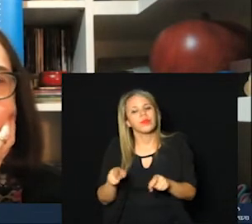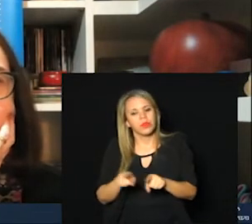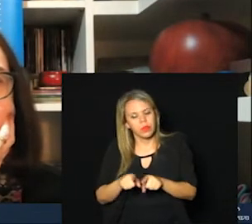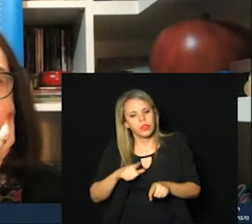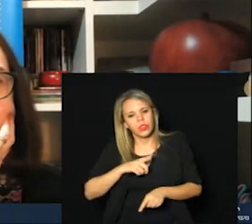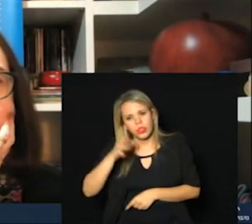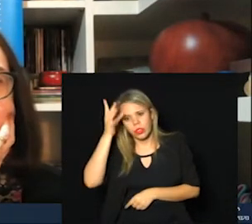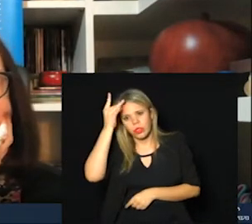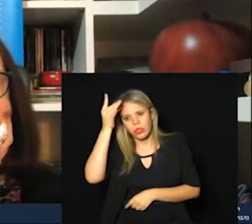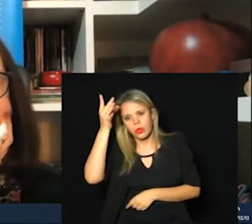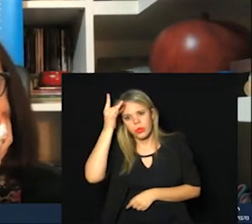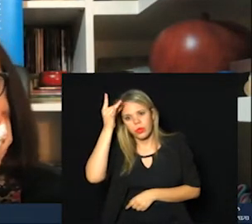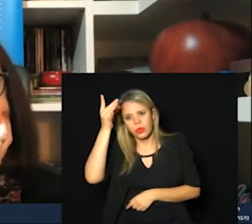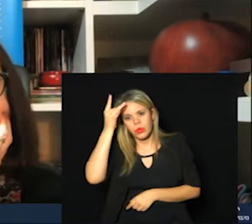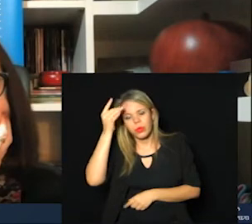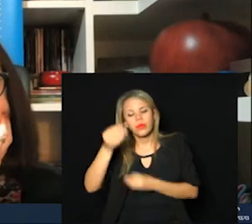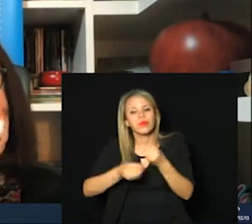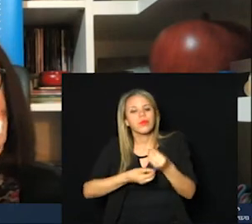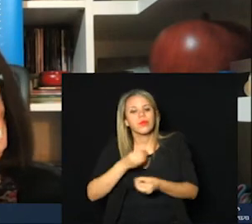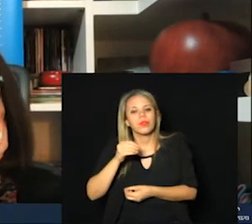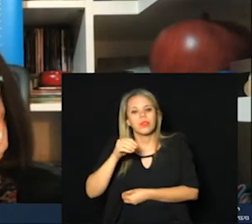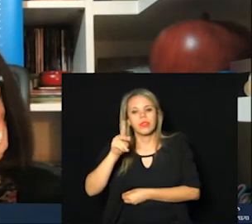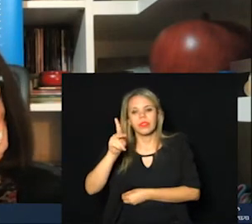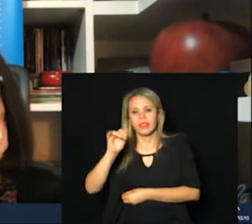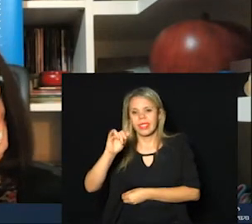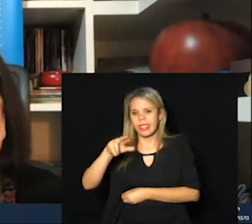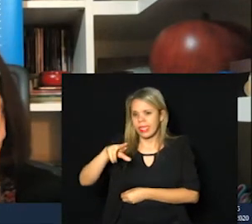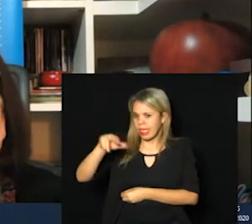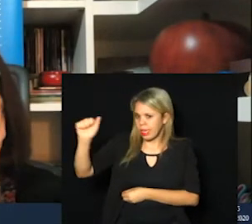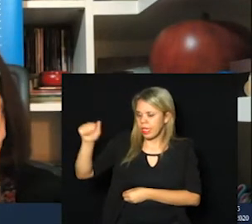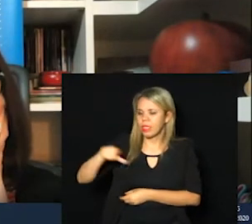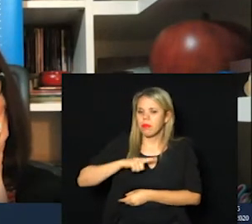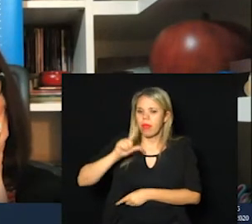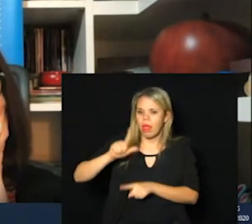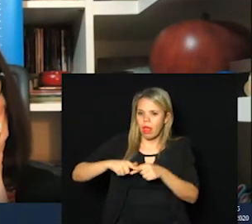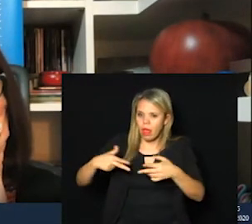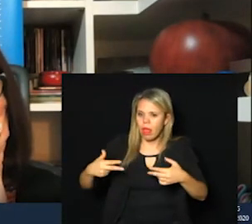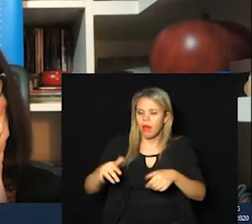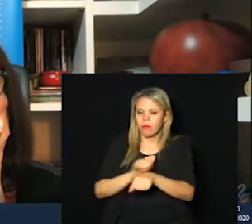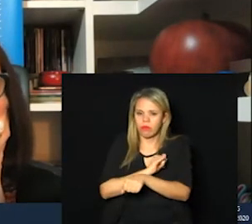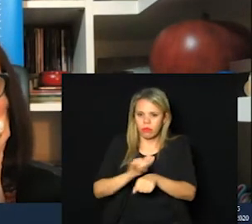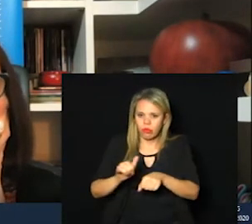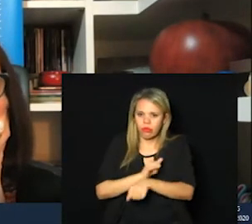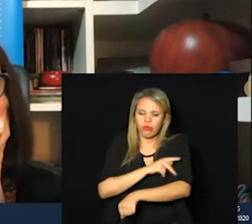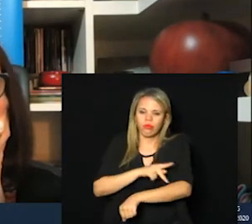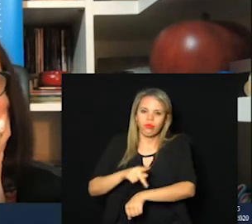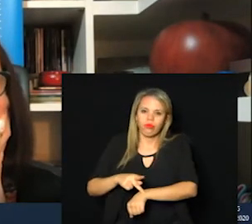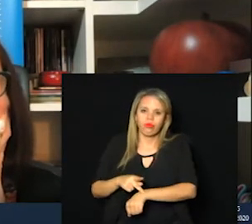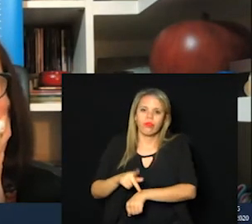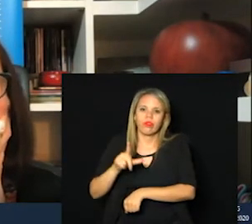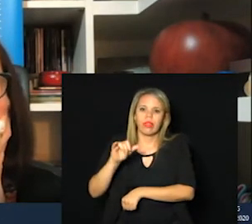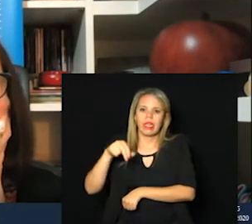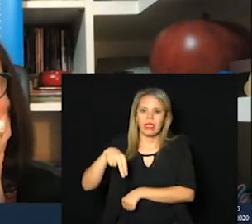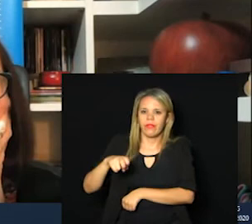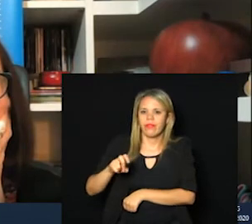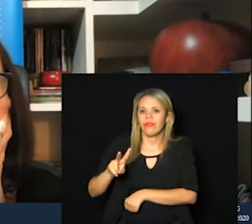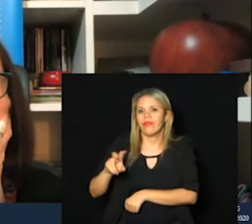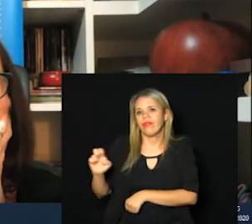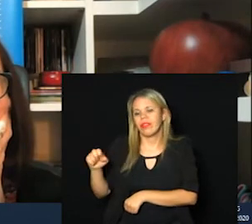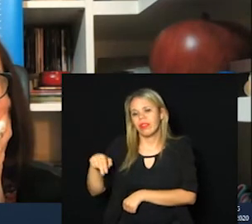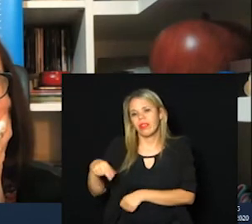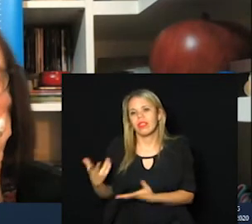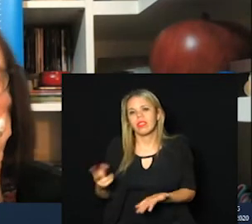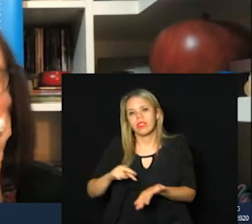aprendido com Chiara Lubich, e agora é um dos instrumentos pedagógicos do projeto Live in Peace, um projeto que quer